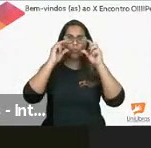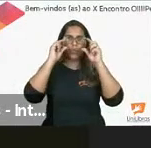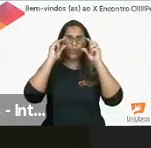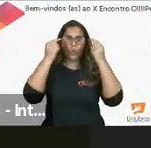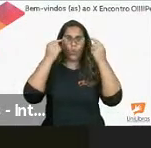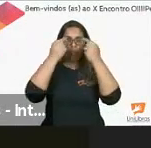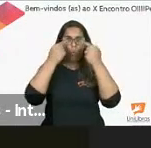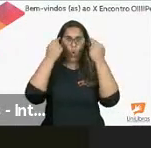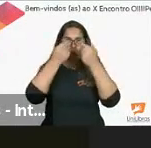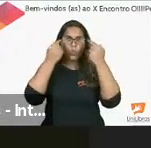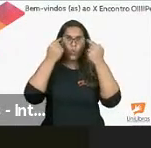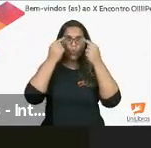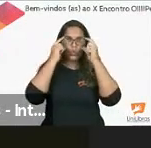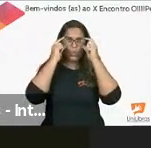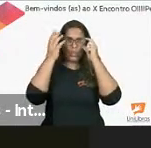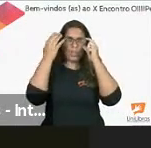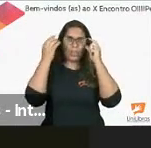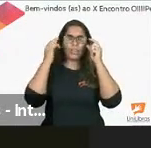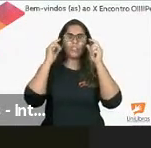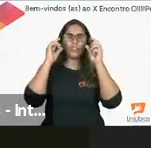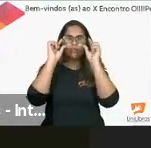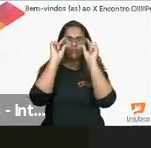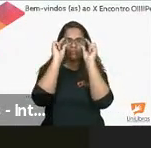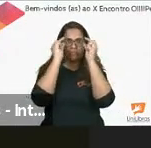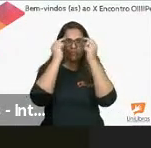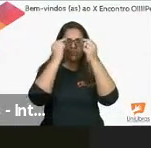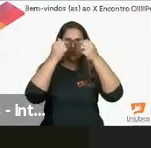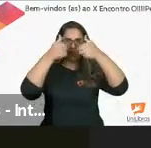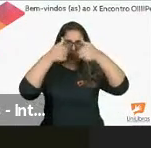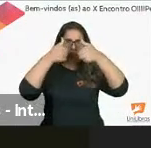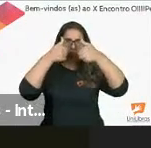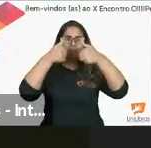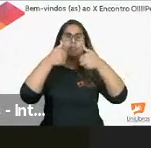retina anterior, passou para a posterior e a posterior para a anterior,